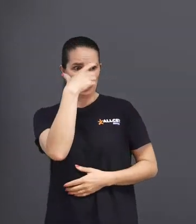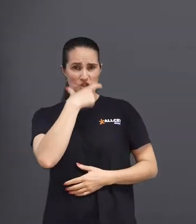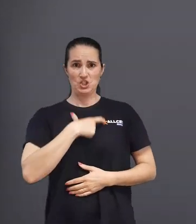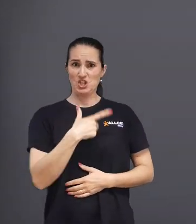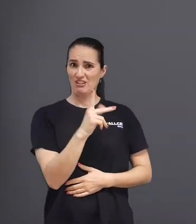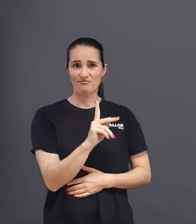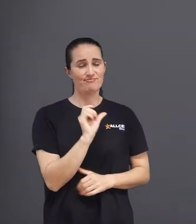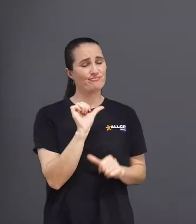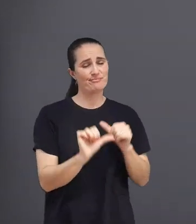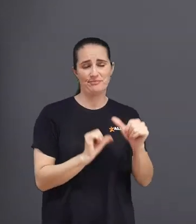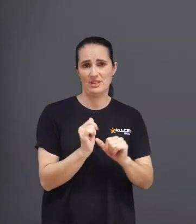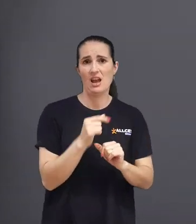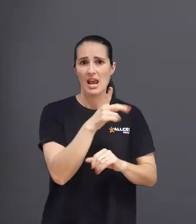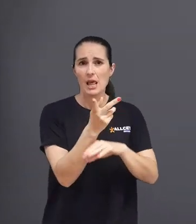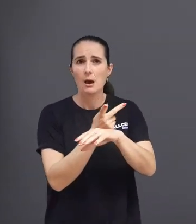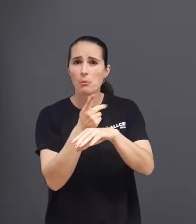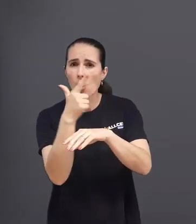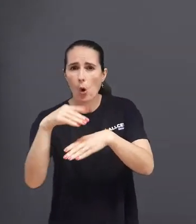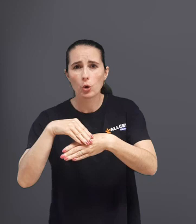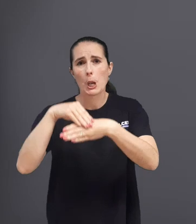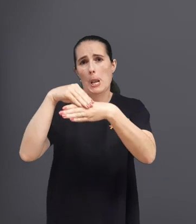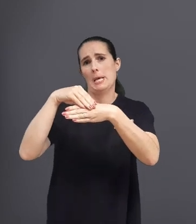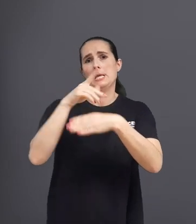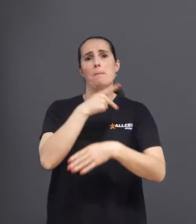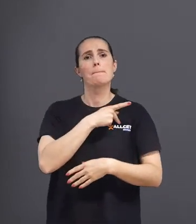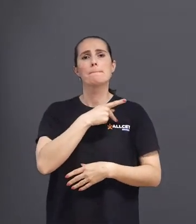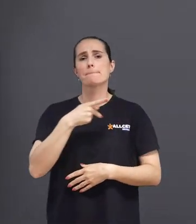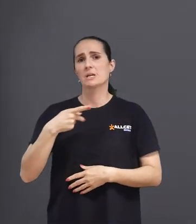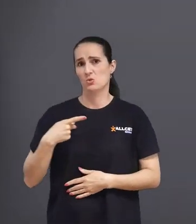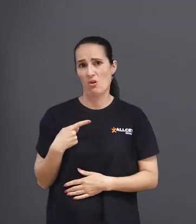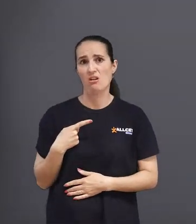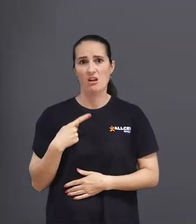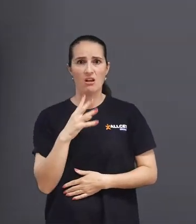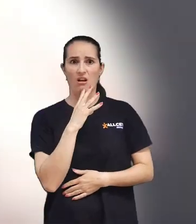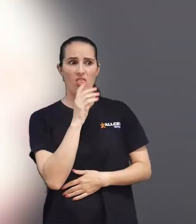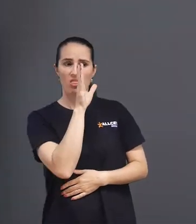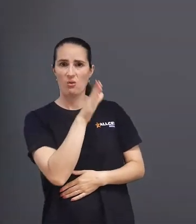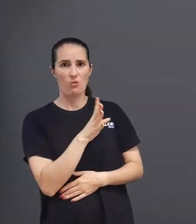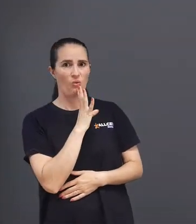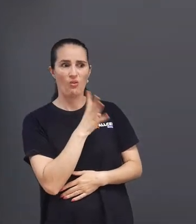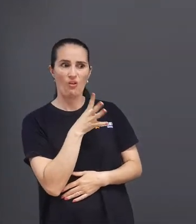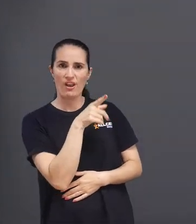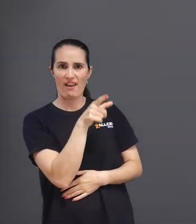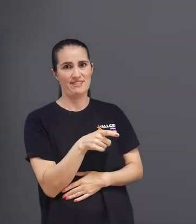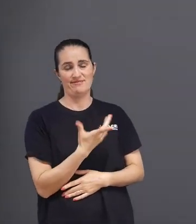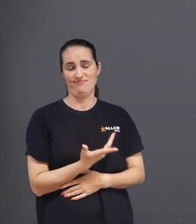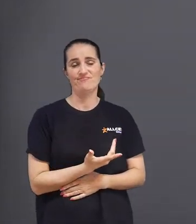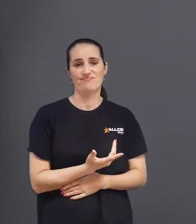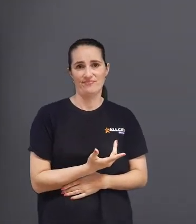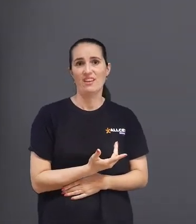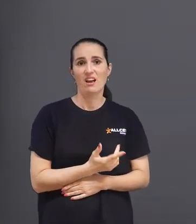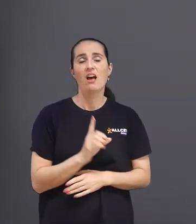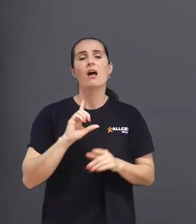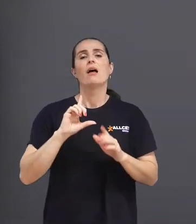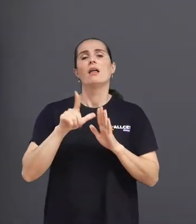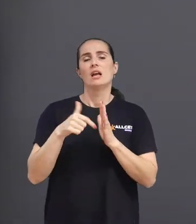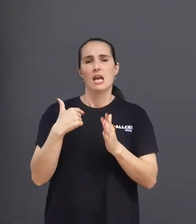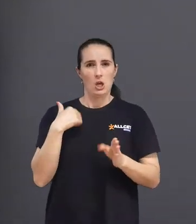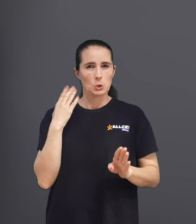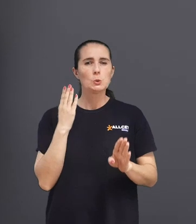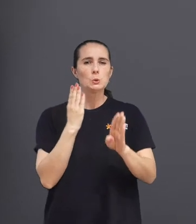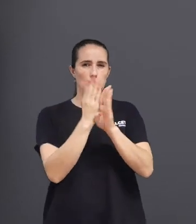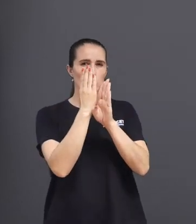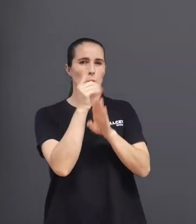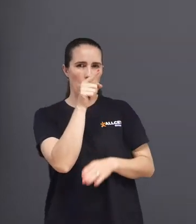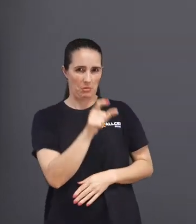seja por deixar o menino sozinho enquanto eu trabalhava, que é abandono de incapaz, ou comigo mesmo.